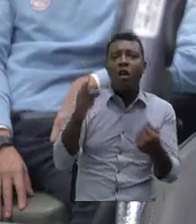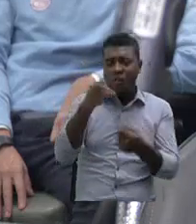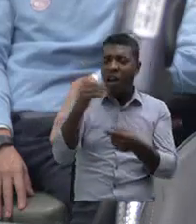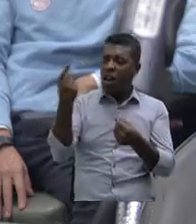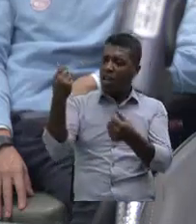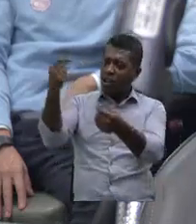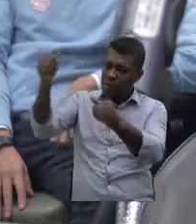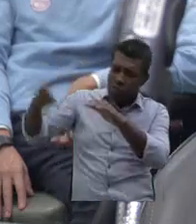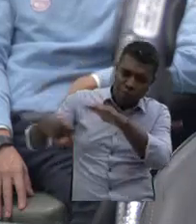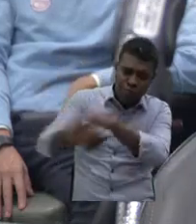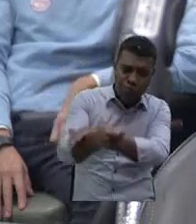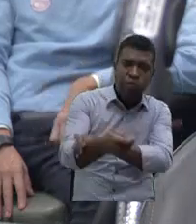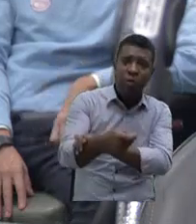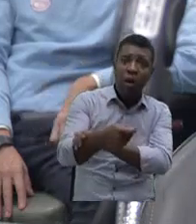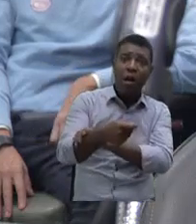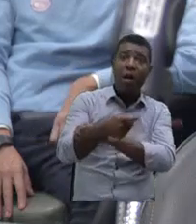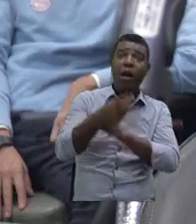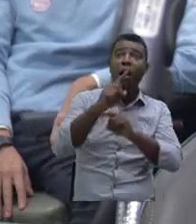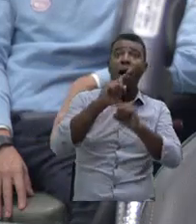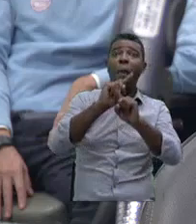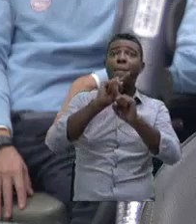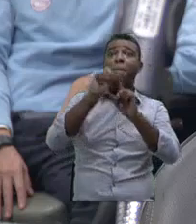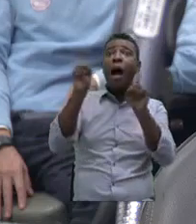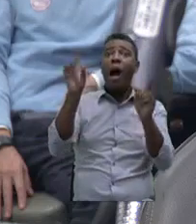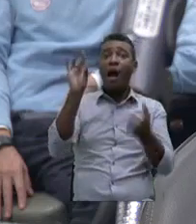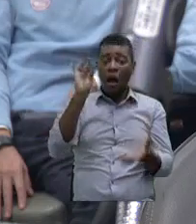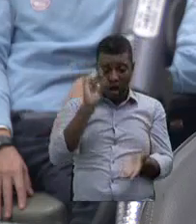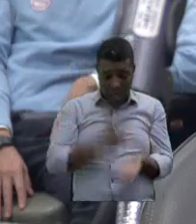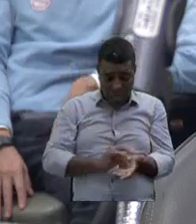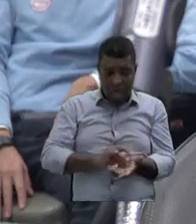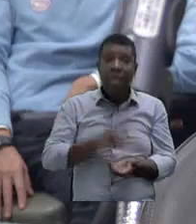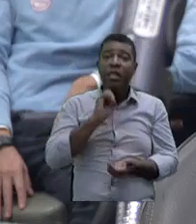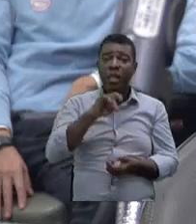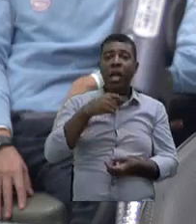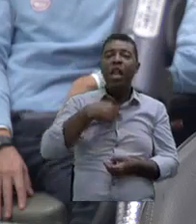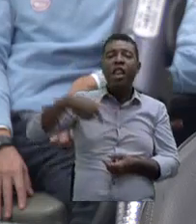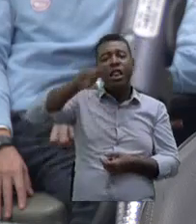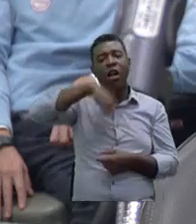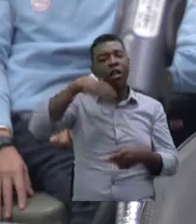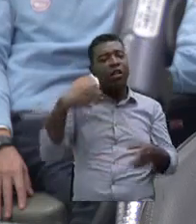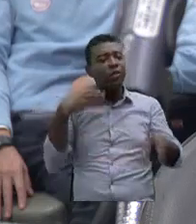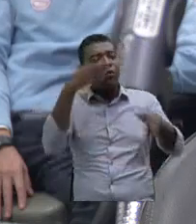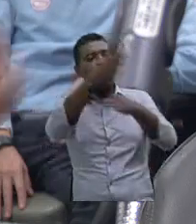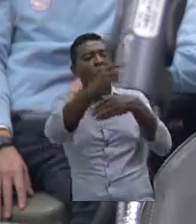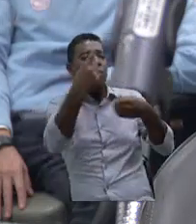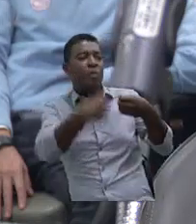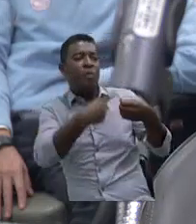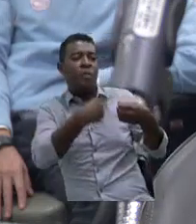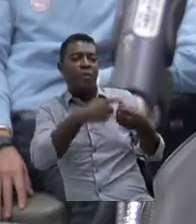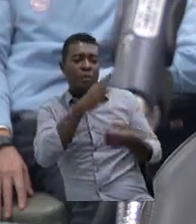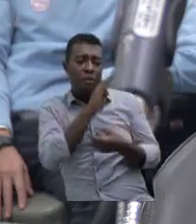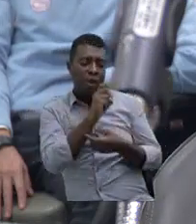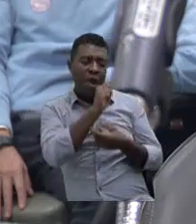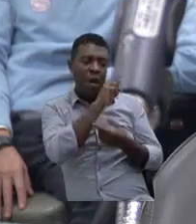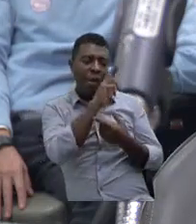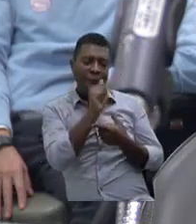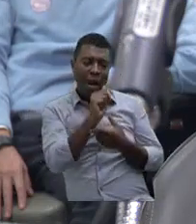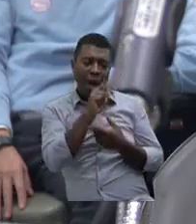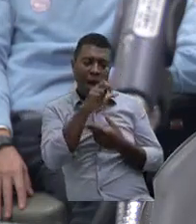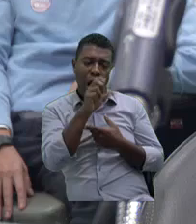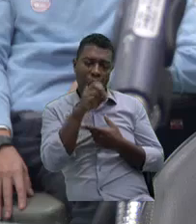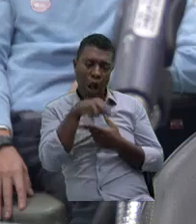restauro, mas, de fato, se a gente for hoje em Barra Longa, a gente vai ver que aquele bem